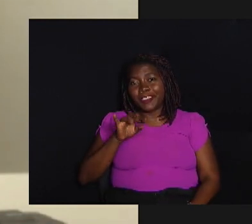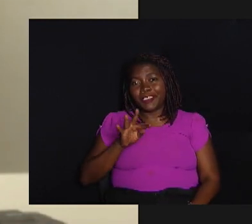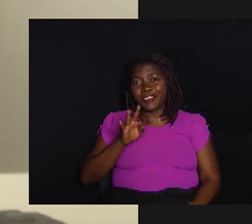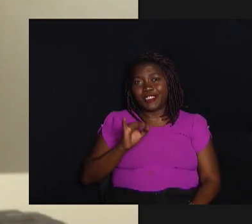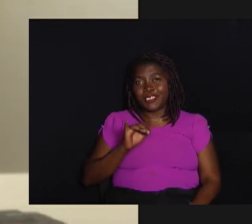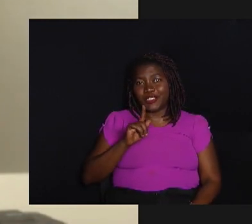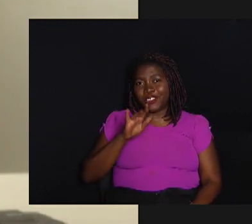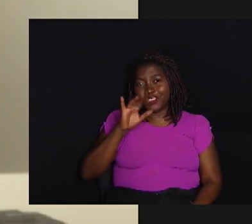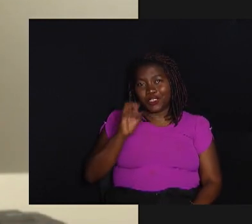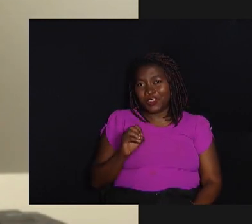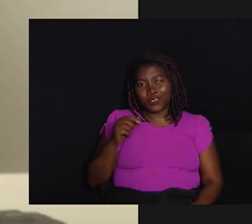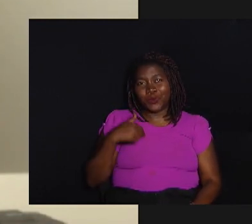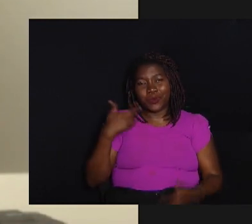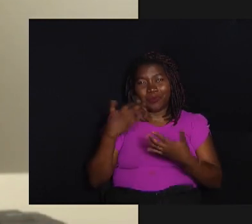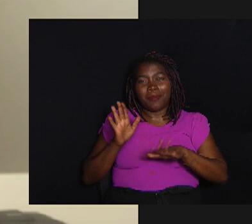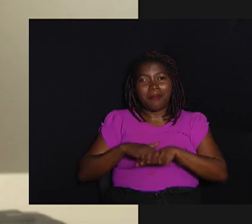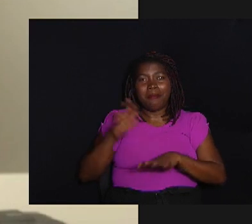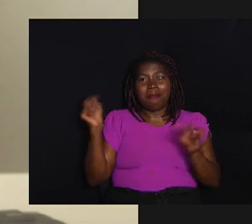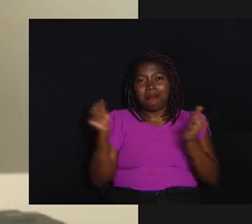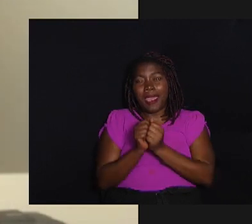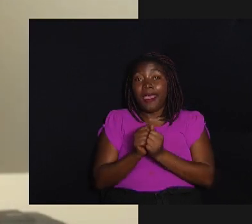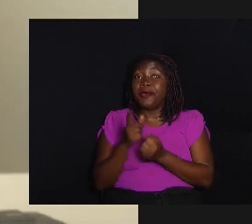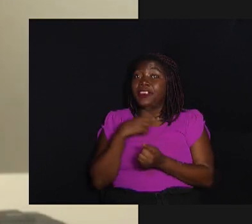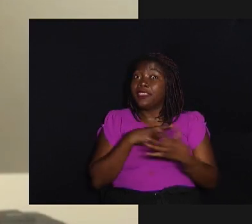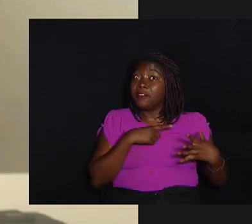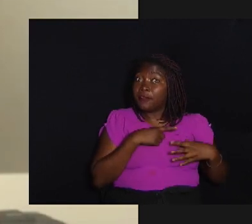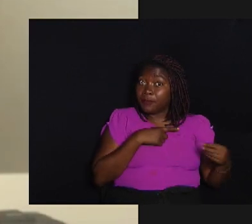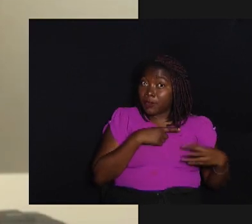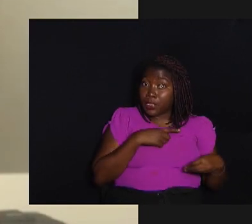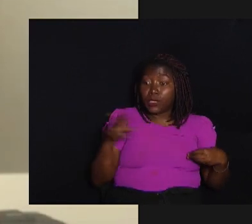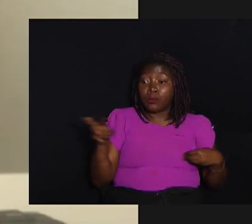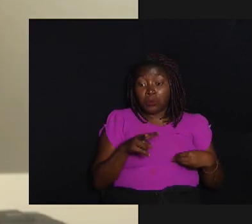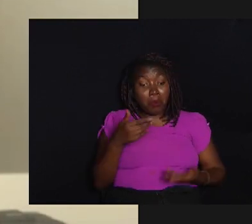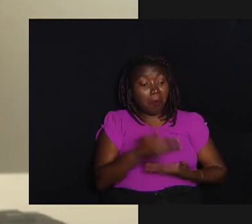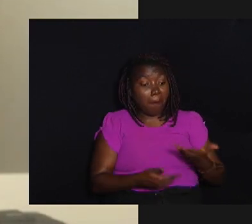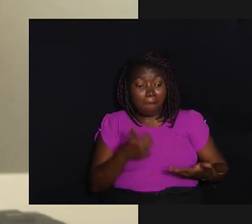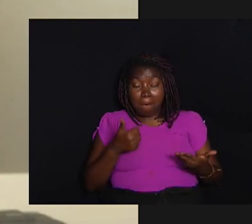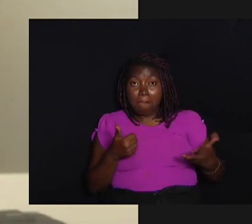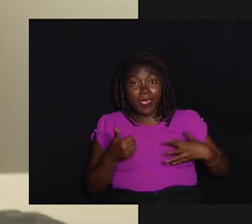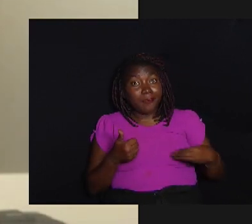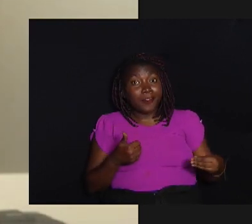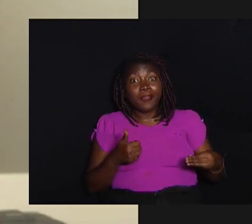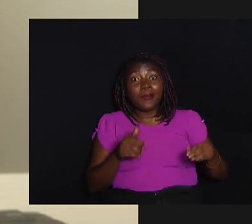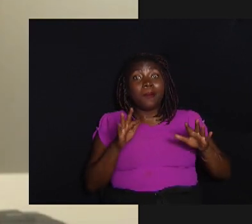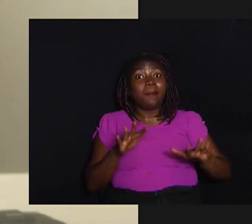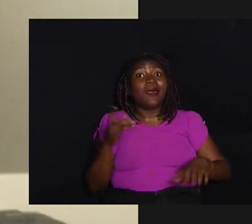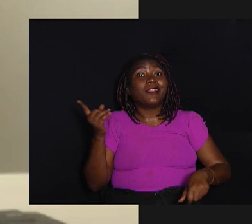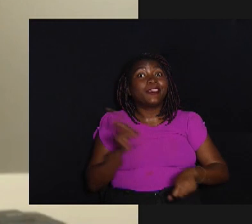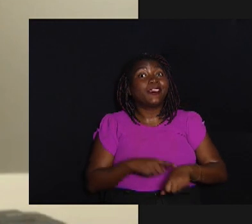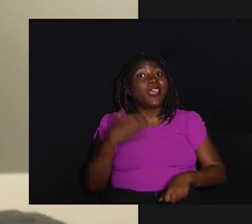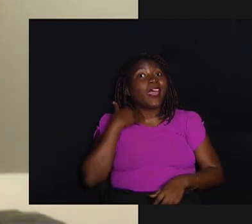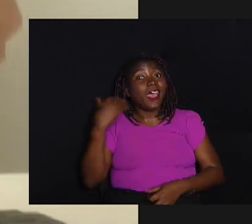não querem mais estar juntas, têm um filho, ambos tratam bem o filho e convivem, mas a hora que parte para essa parte